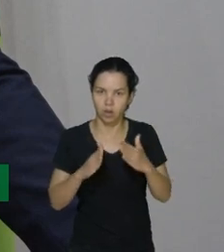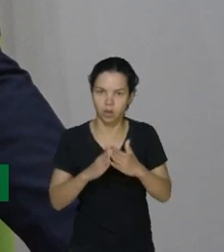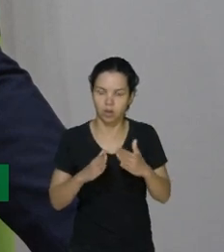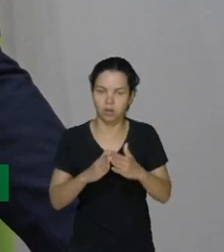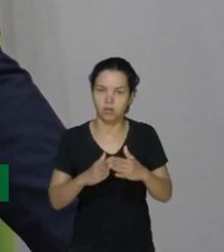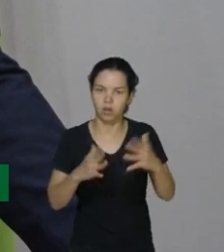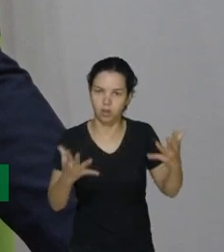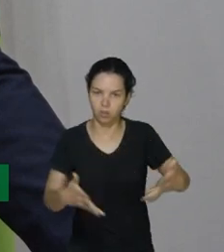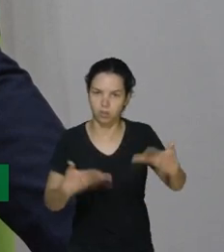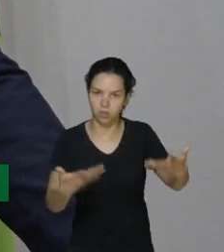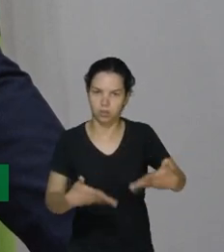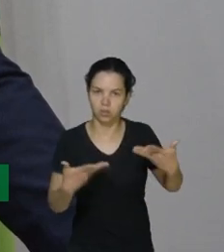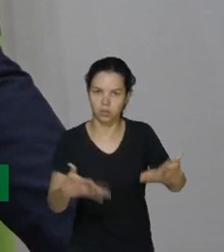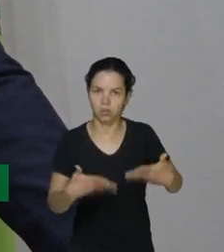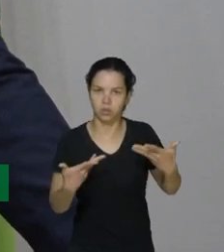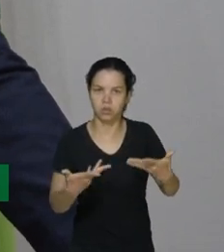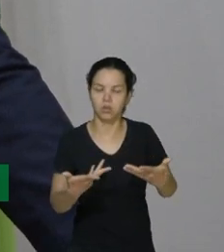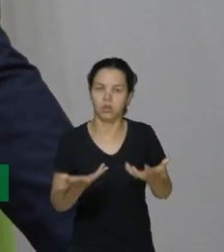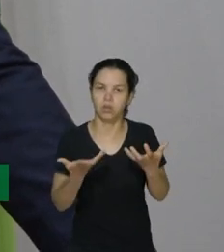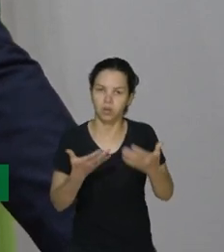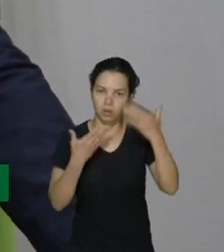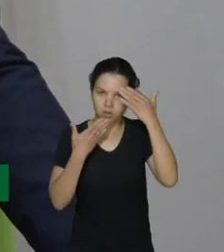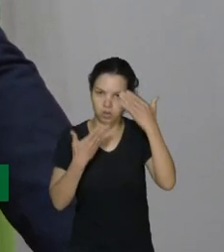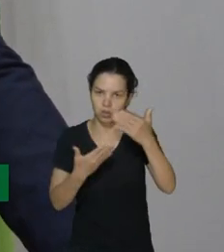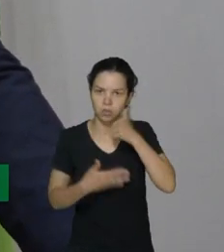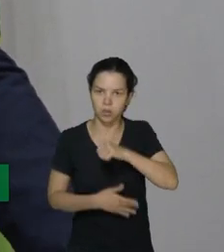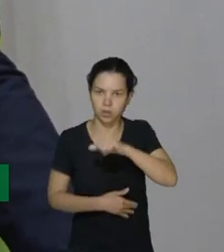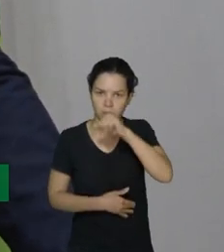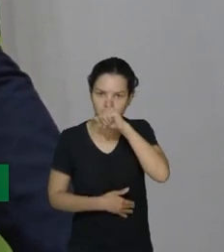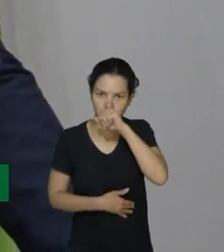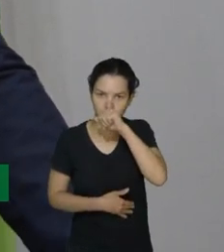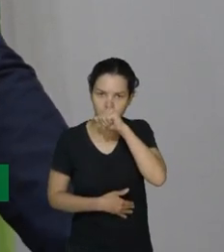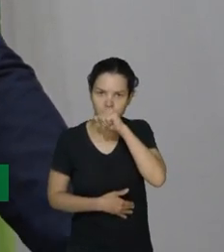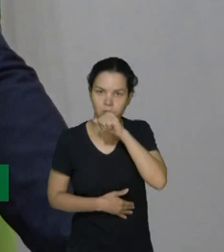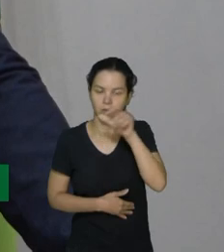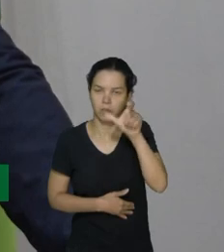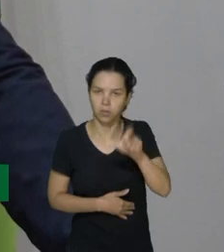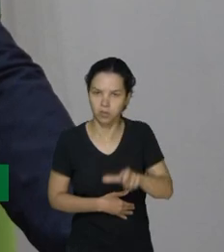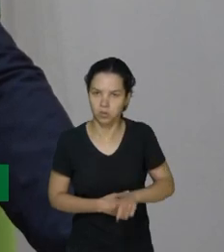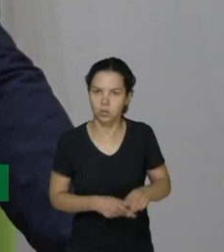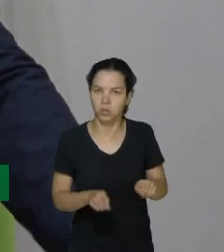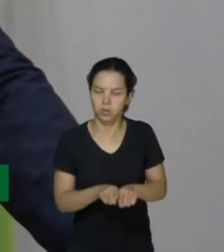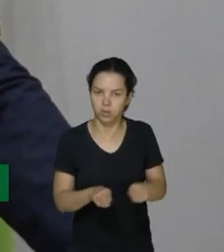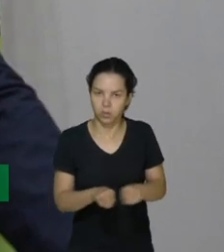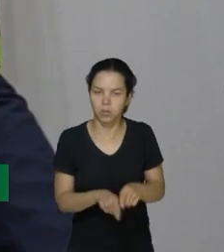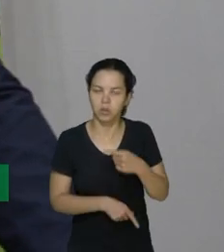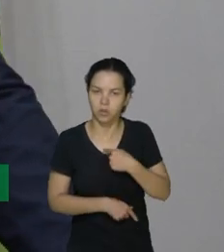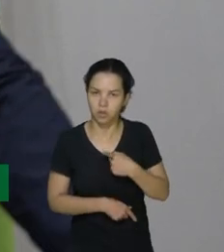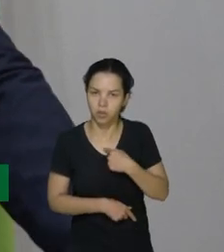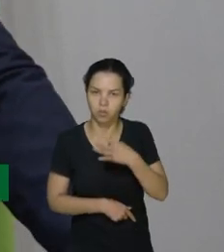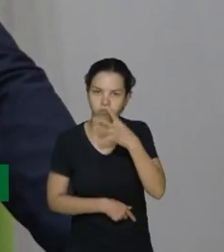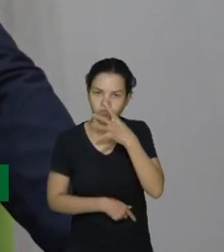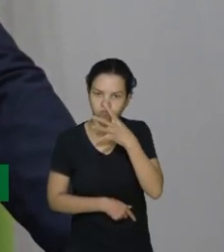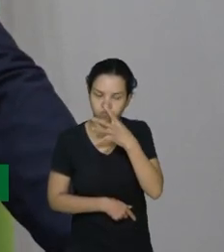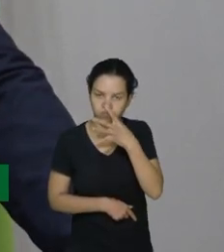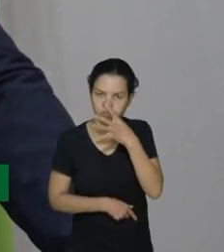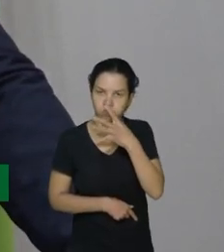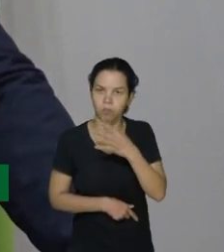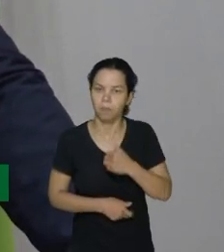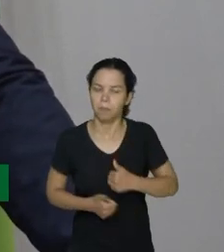motivadora. Quero agradecer a minha mãe, que é uma pessoa muito resiliente também, da qual tenho muito orgulho.